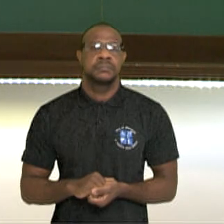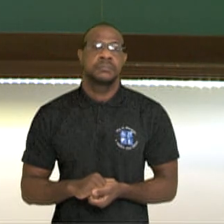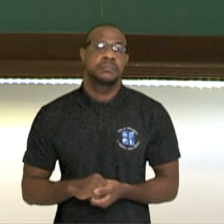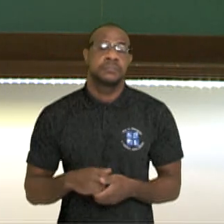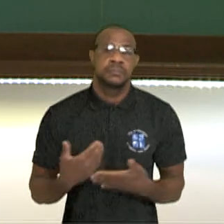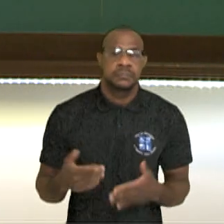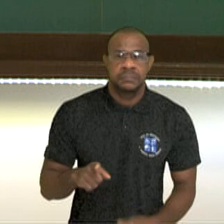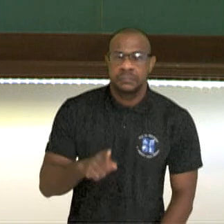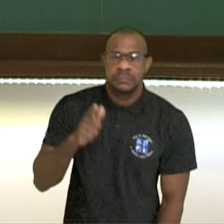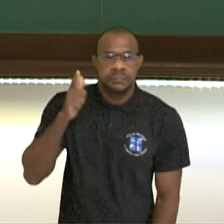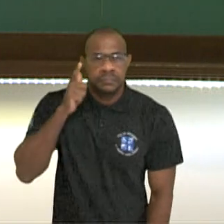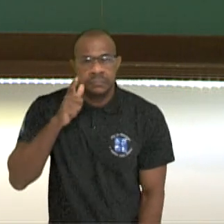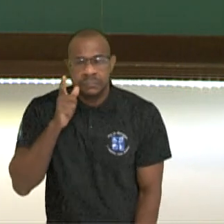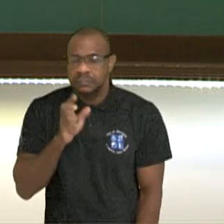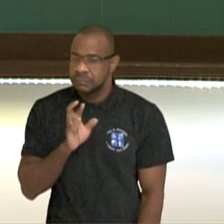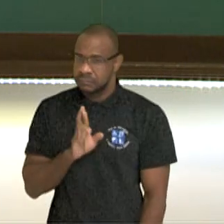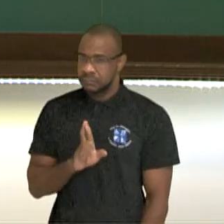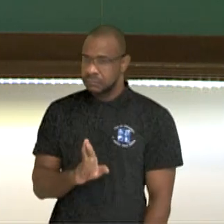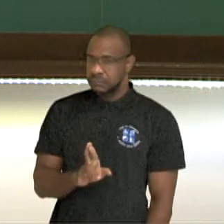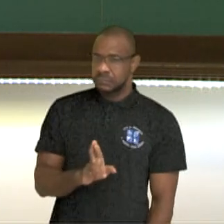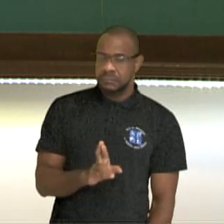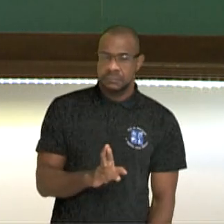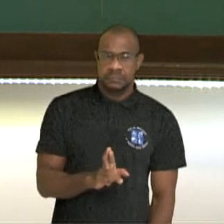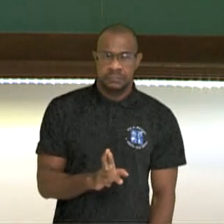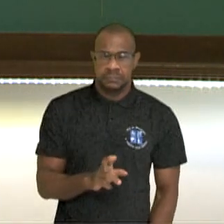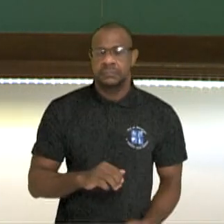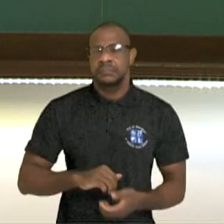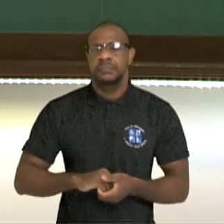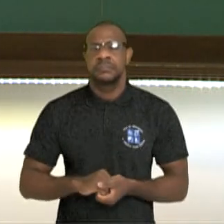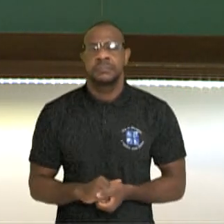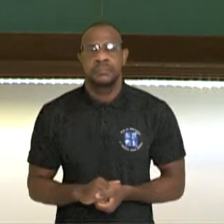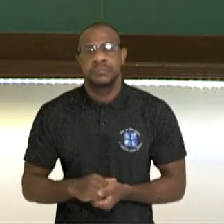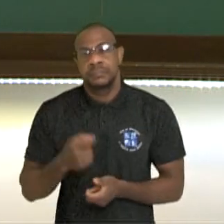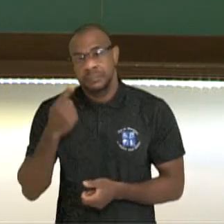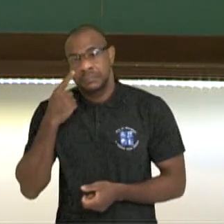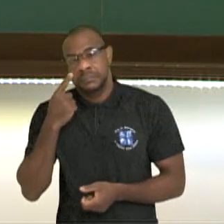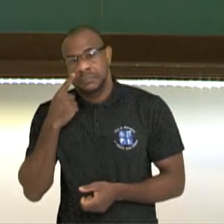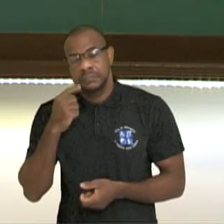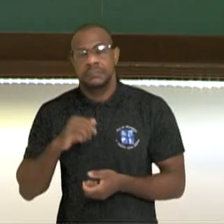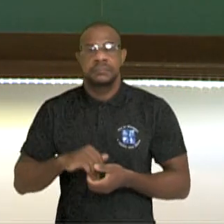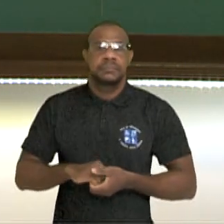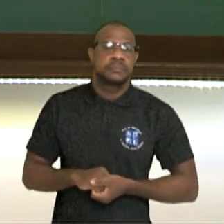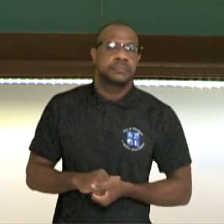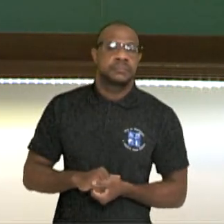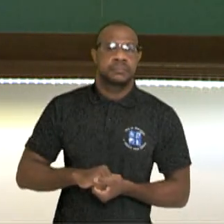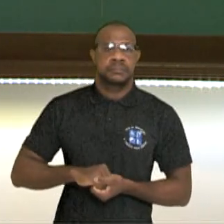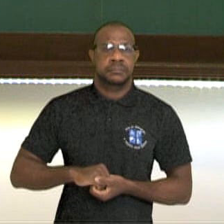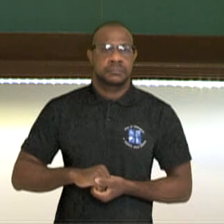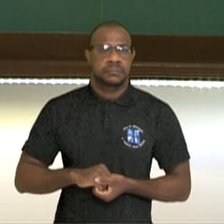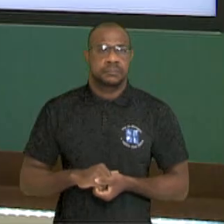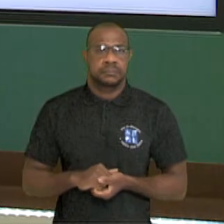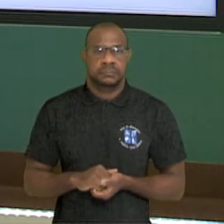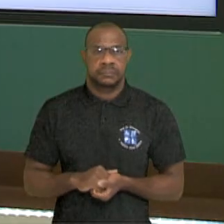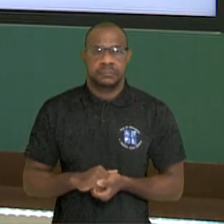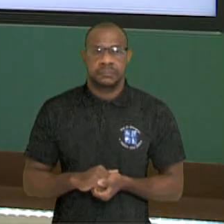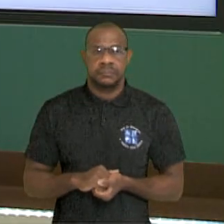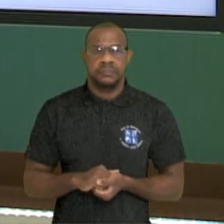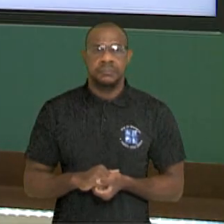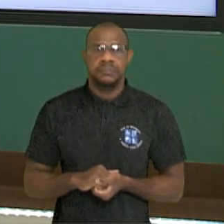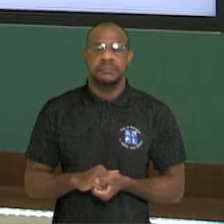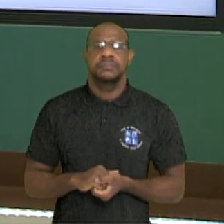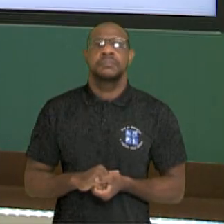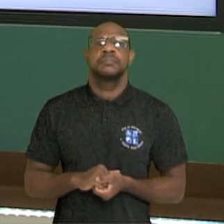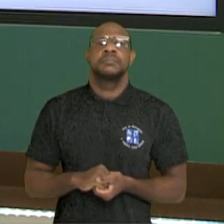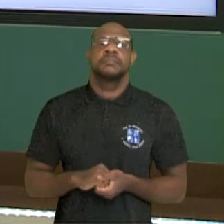Legal, você conseguiu responder, então, o que o professor perguntou? Vamos ver, então, como que poderia ter ficado? Olha